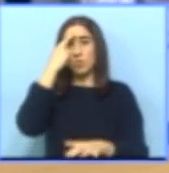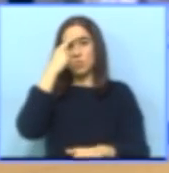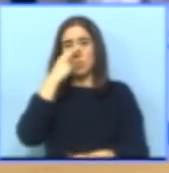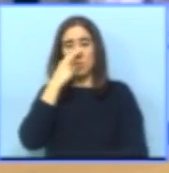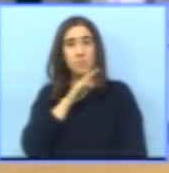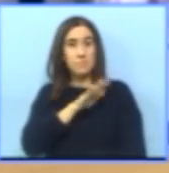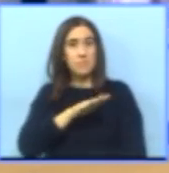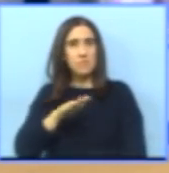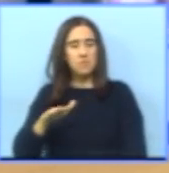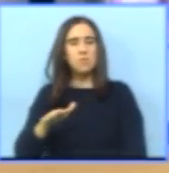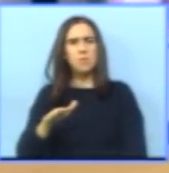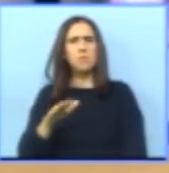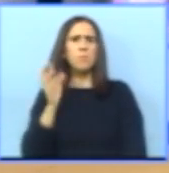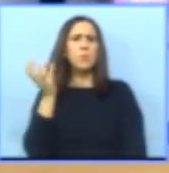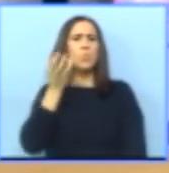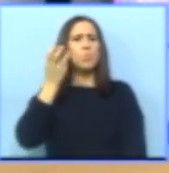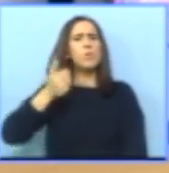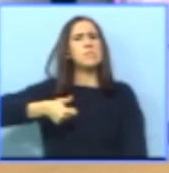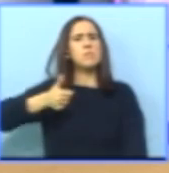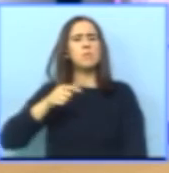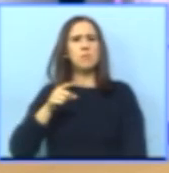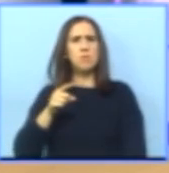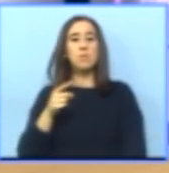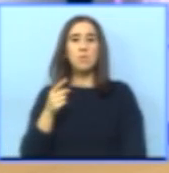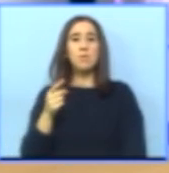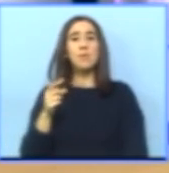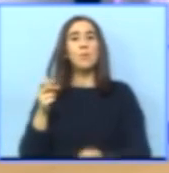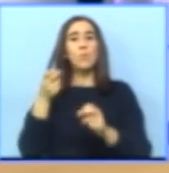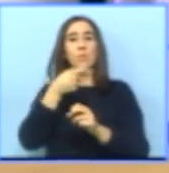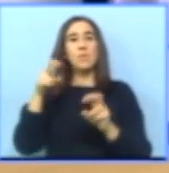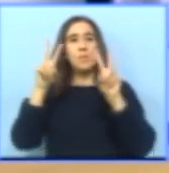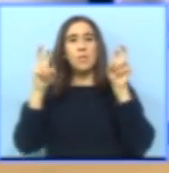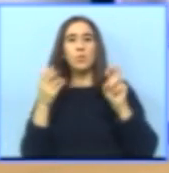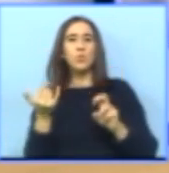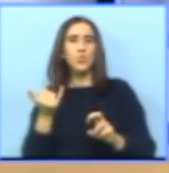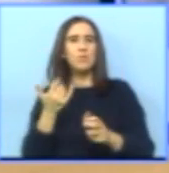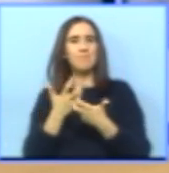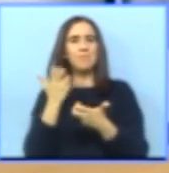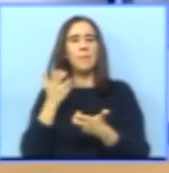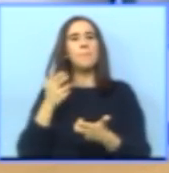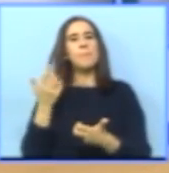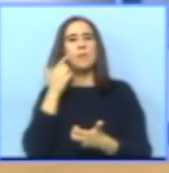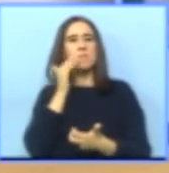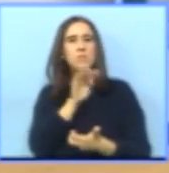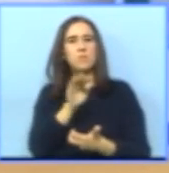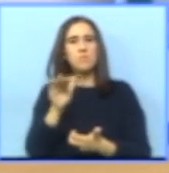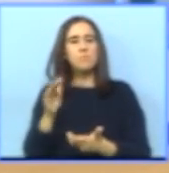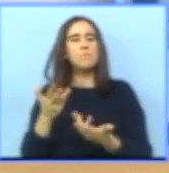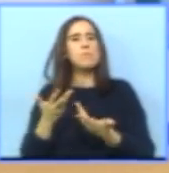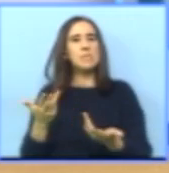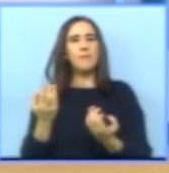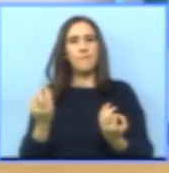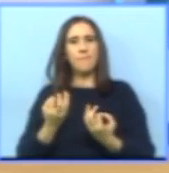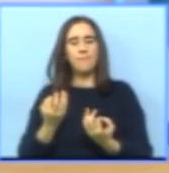ciência, cultura acima de tudo, e o subtítulo pensamos que é elucidativo. Nós chamamos a atenção para o papel